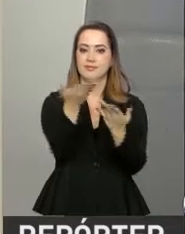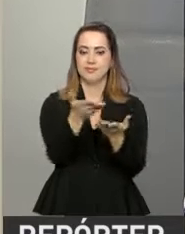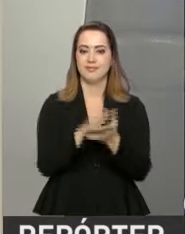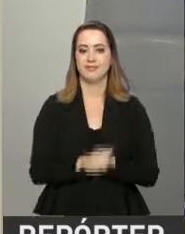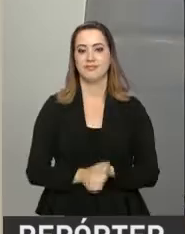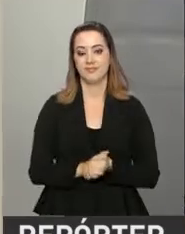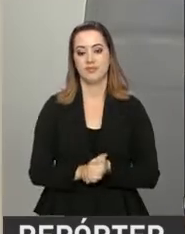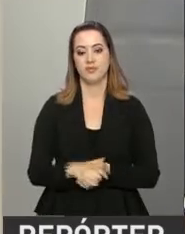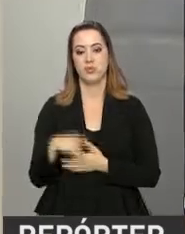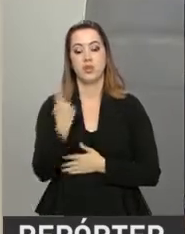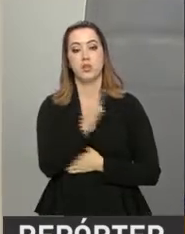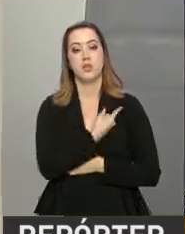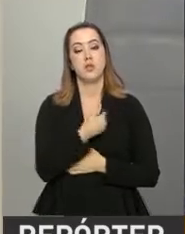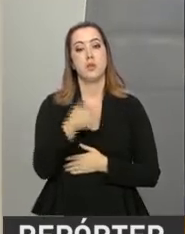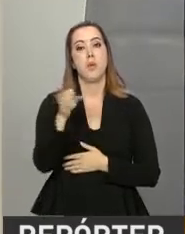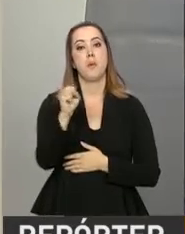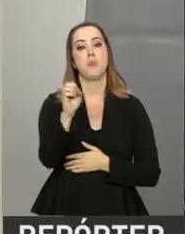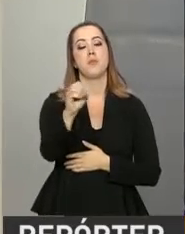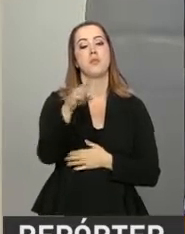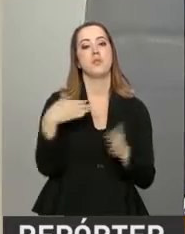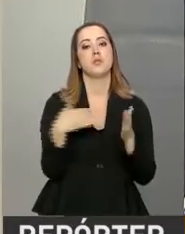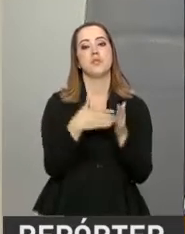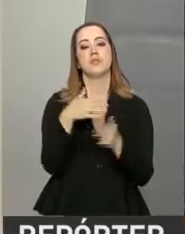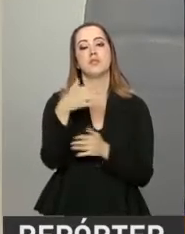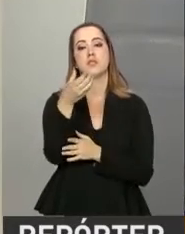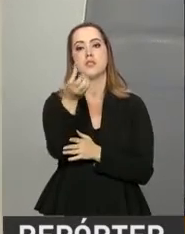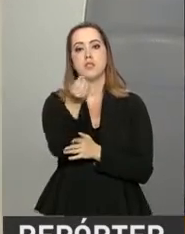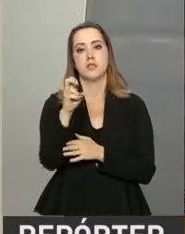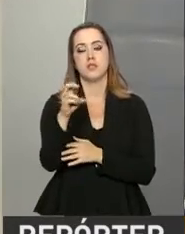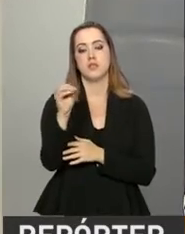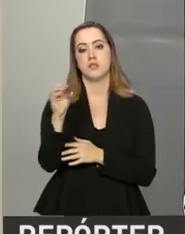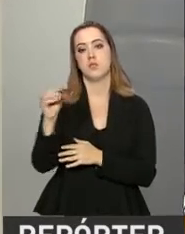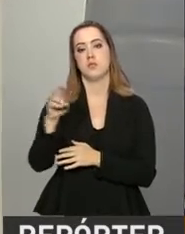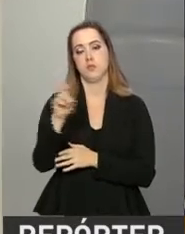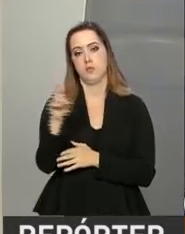Nós atendemos quem ganha de R$ 1.800 a R$ 6.500.